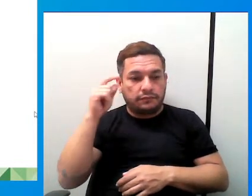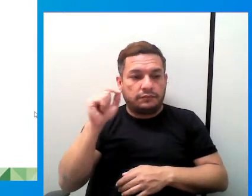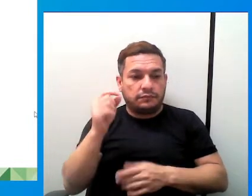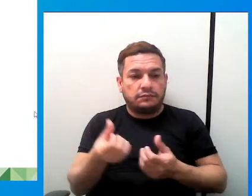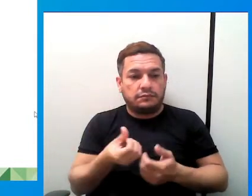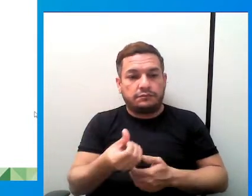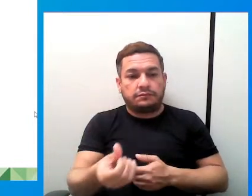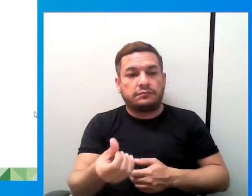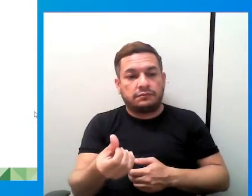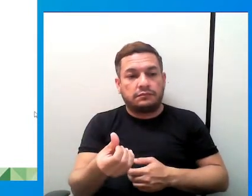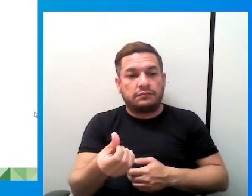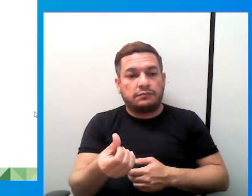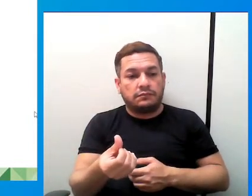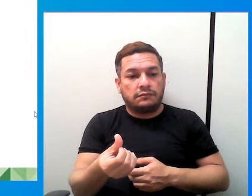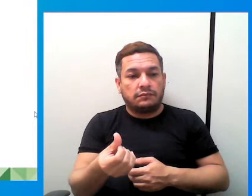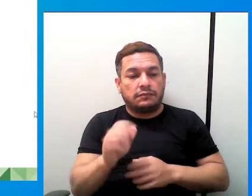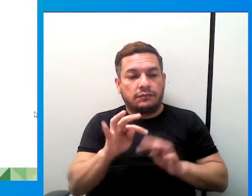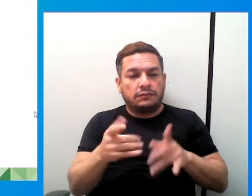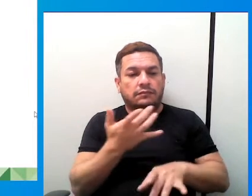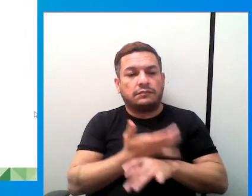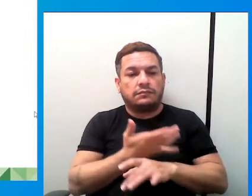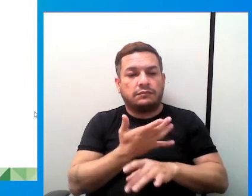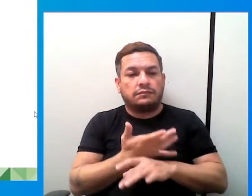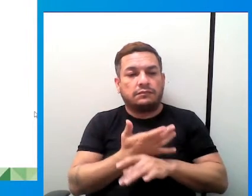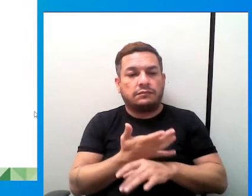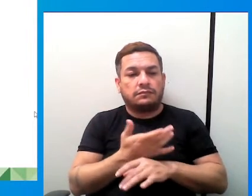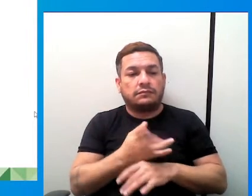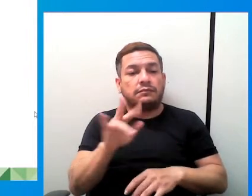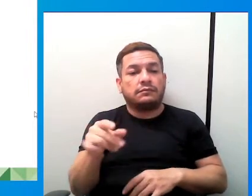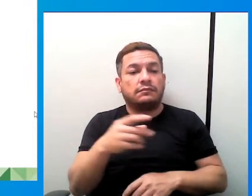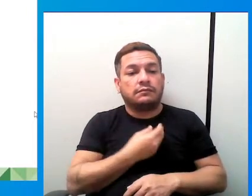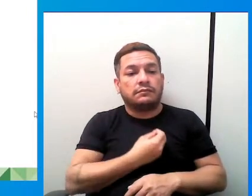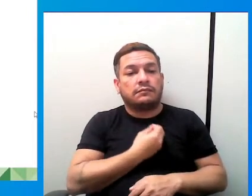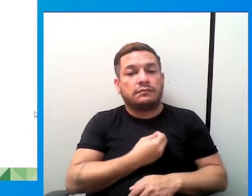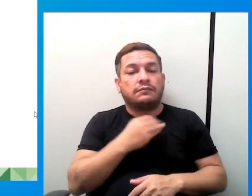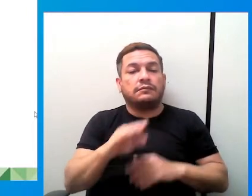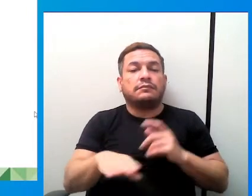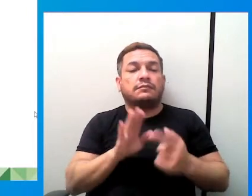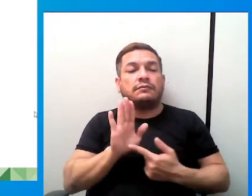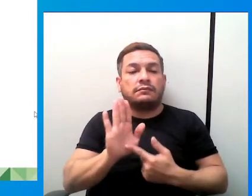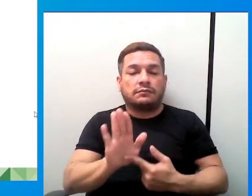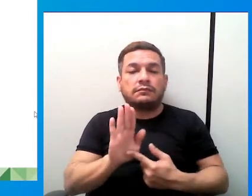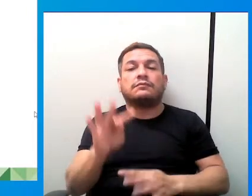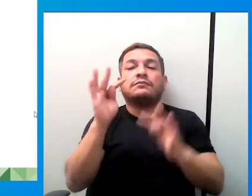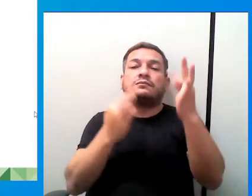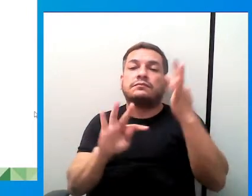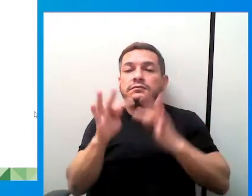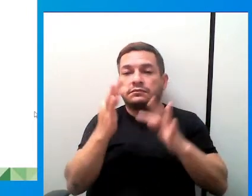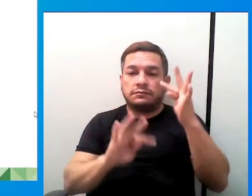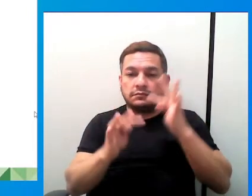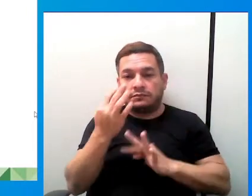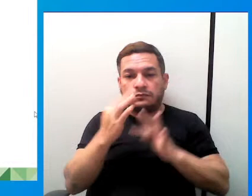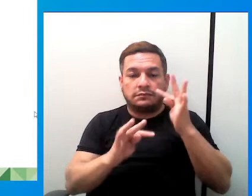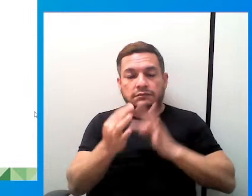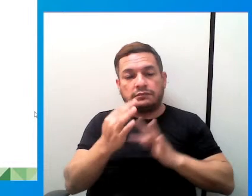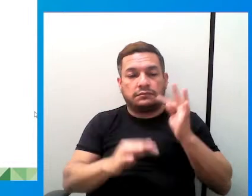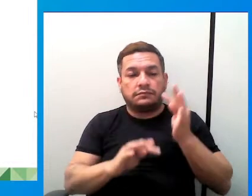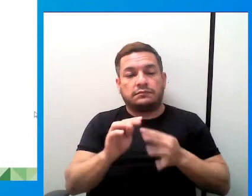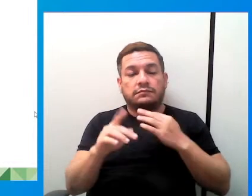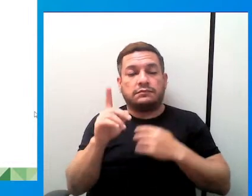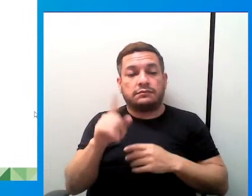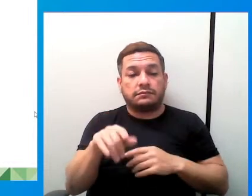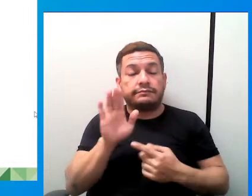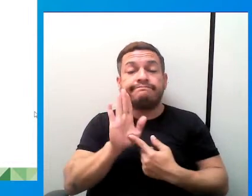numa culminância em que todas as disciplinas daquele semestre vão participar de uma amostra tecnológica e essa amostra